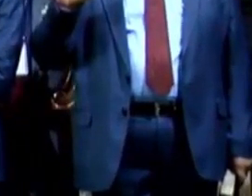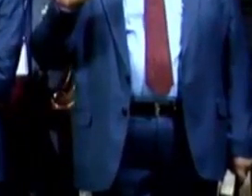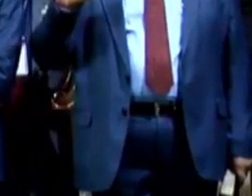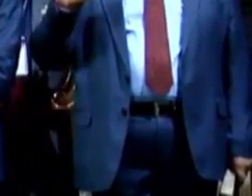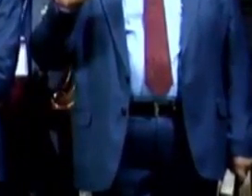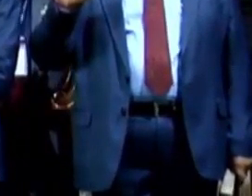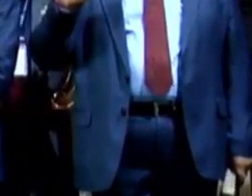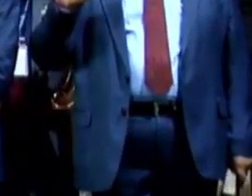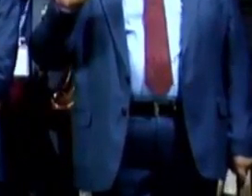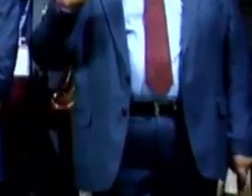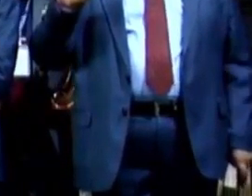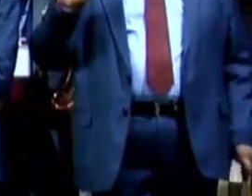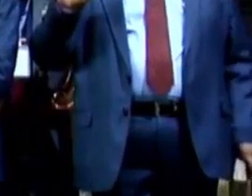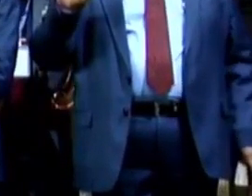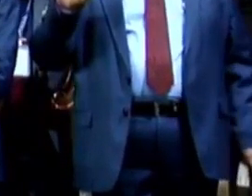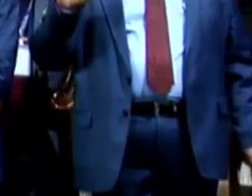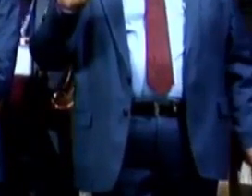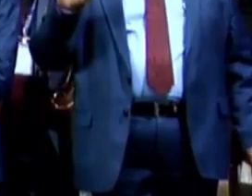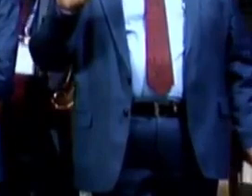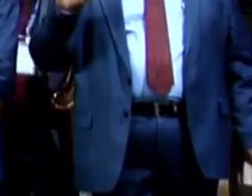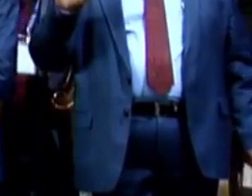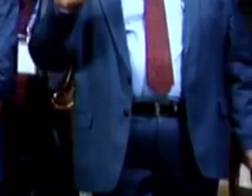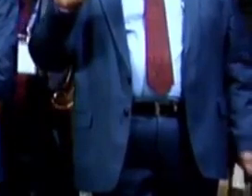Onde está você?